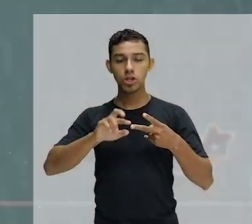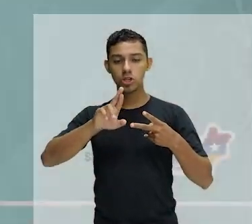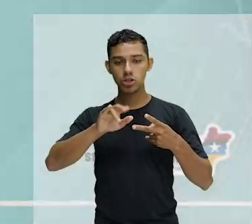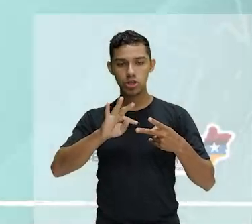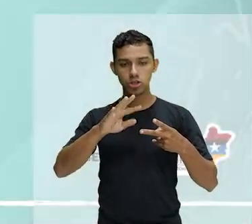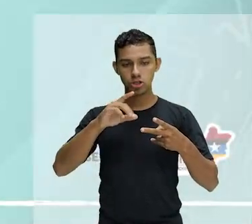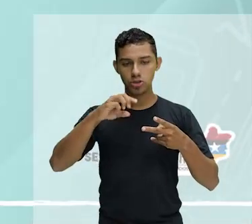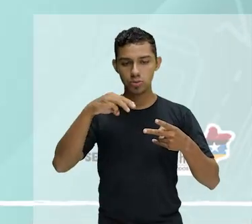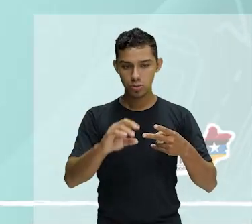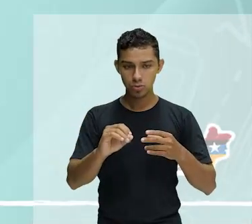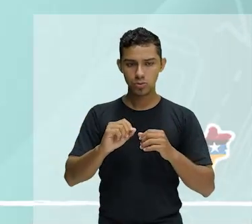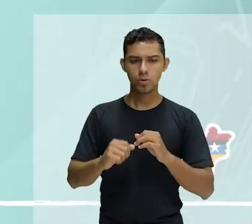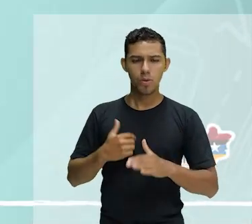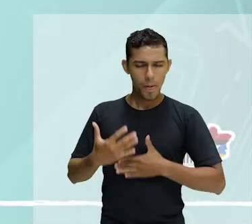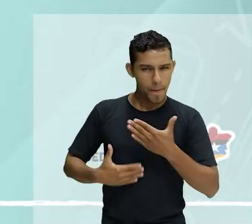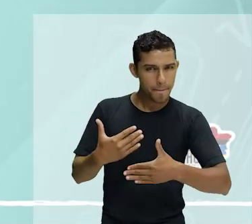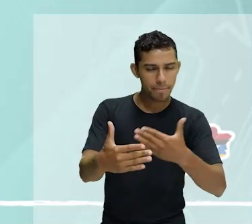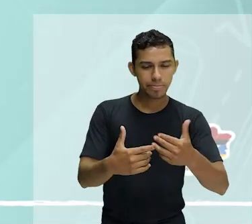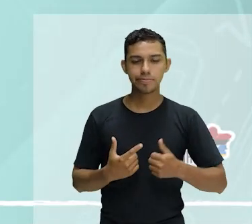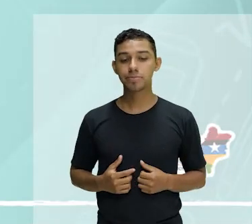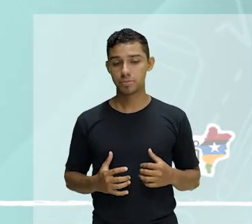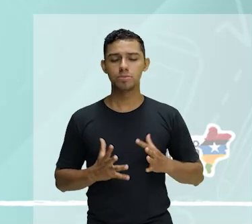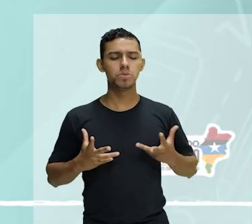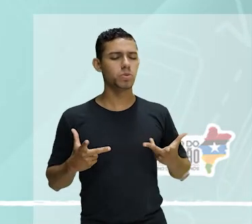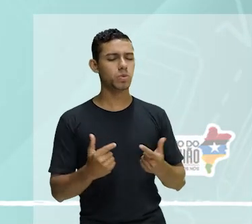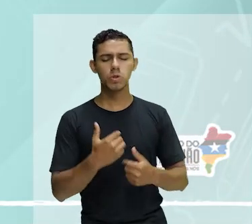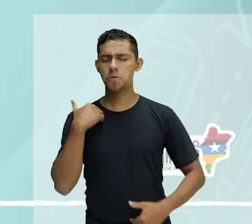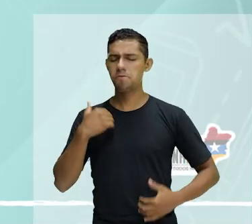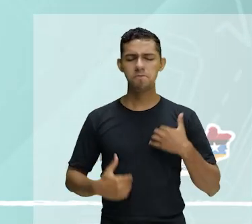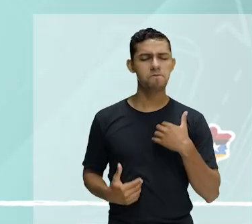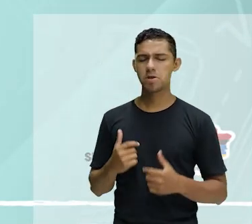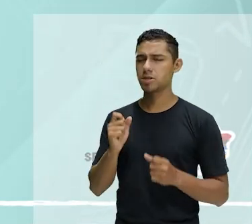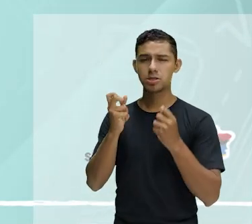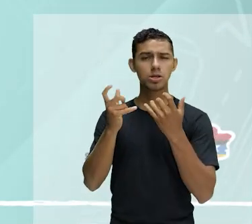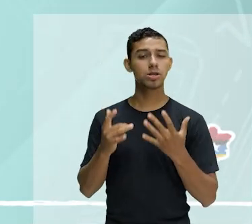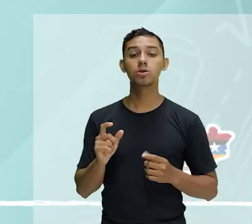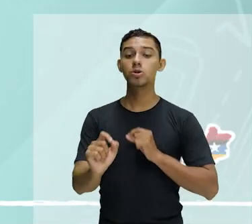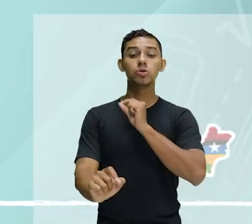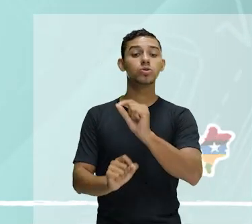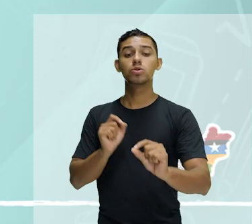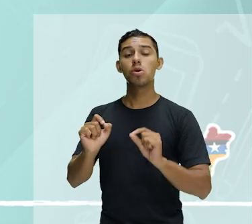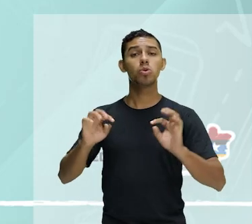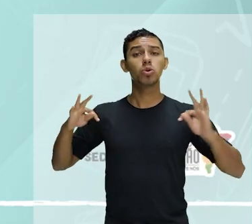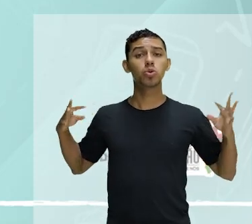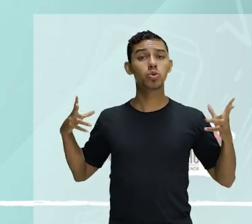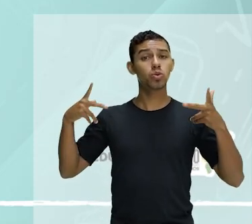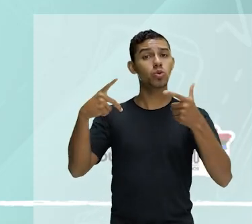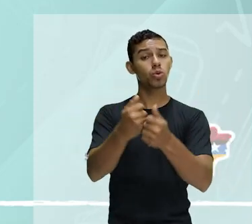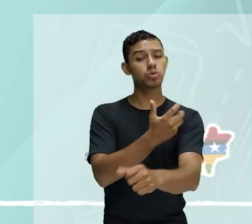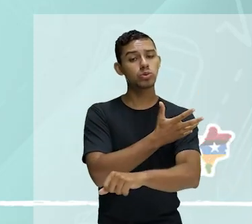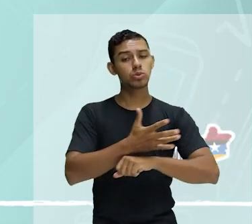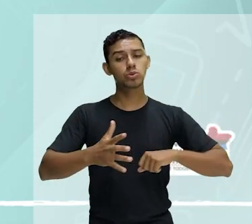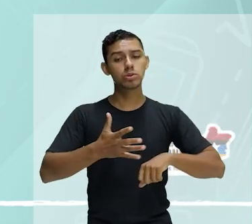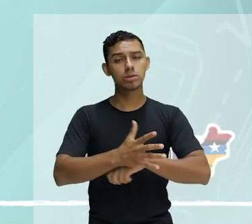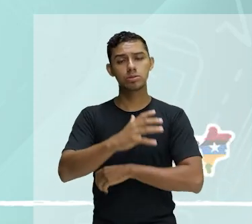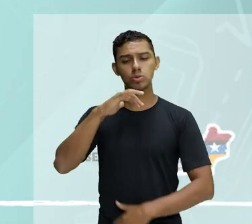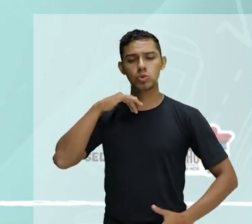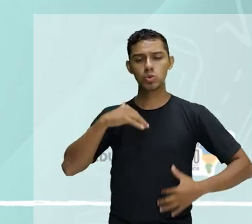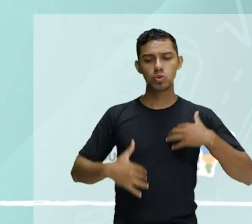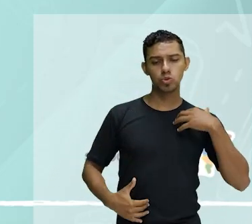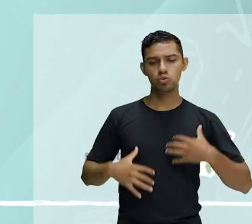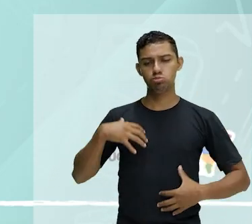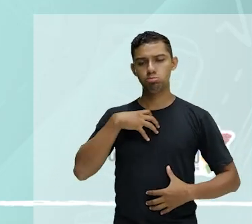lá. Capacidades físicas são definidas como todo atributo físico treinável no organismo